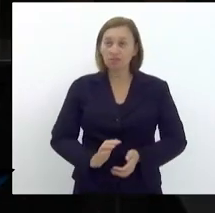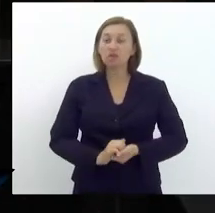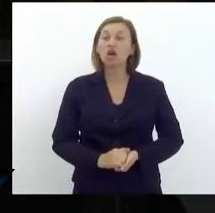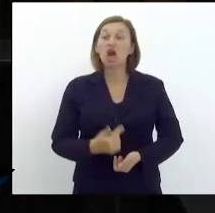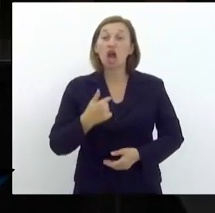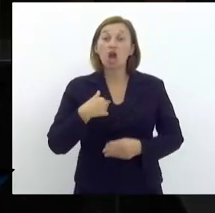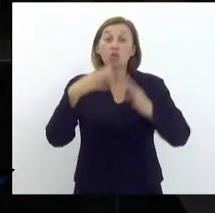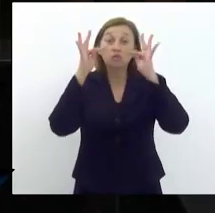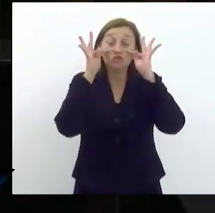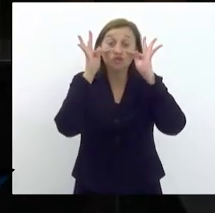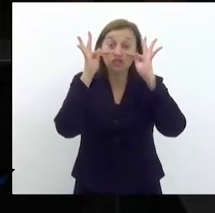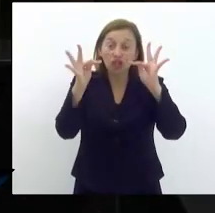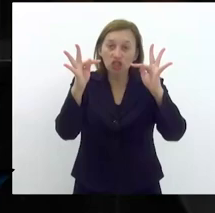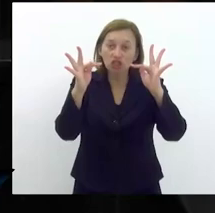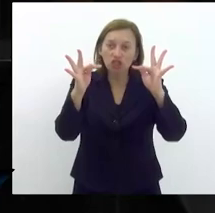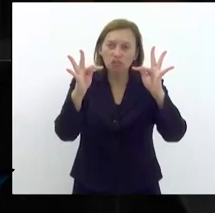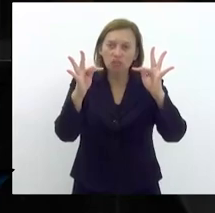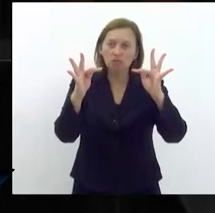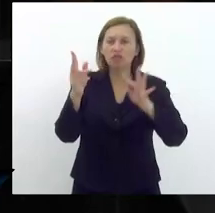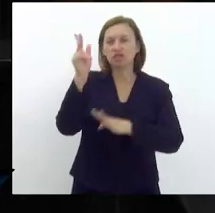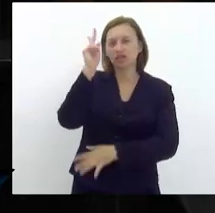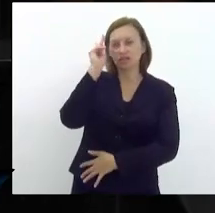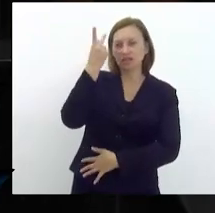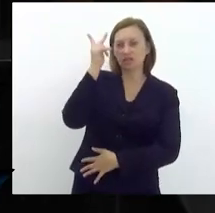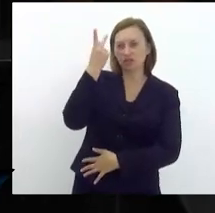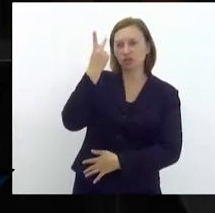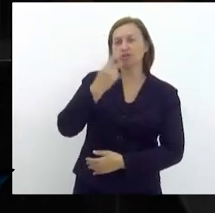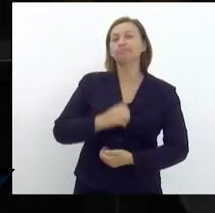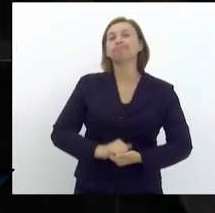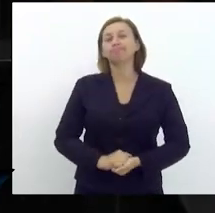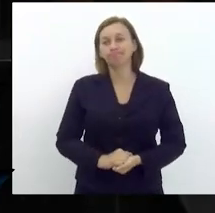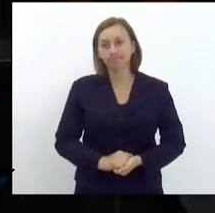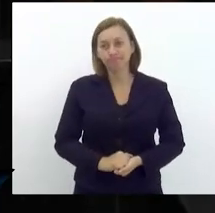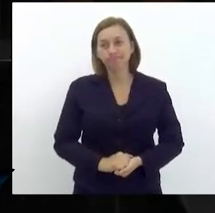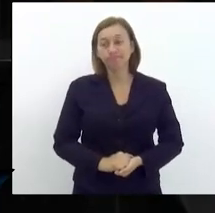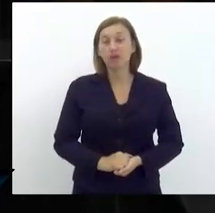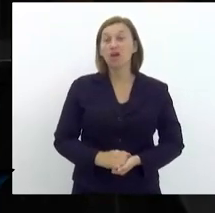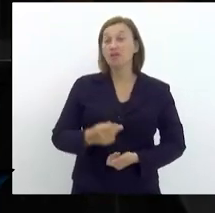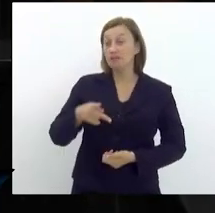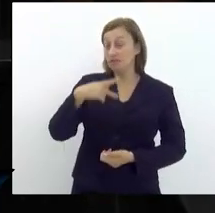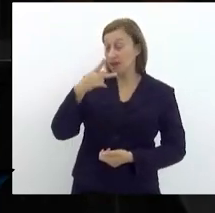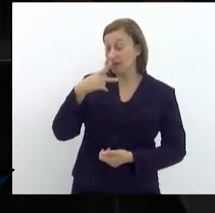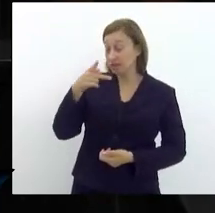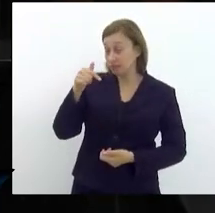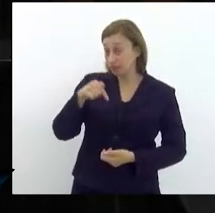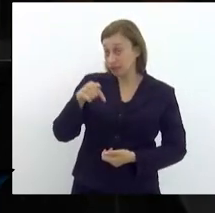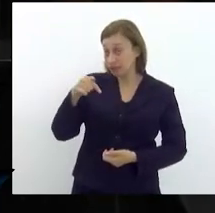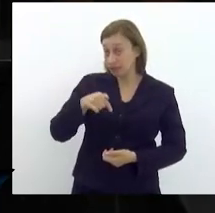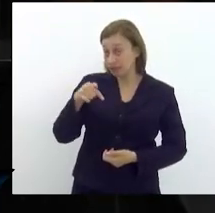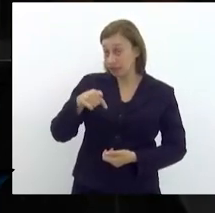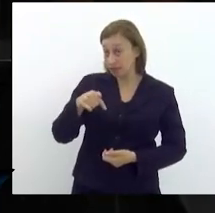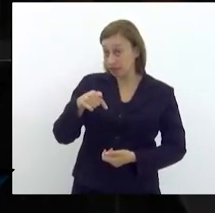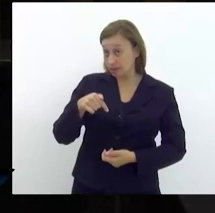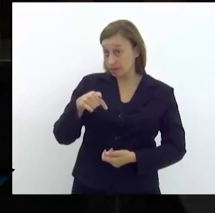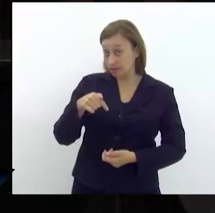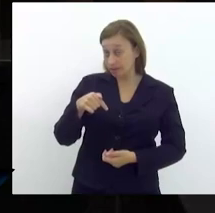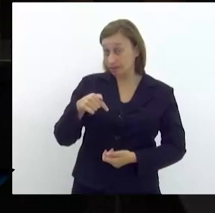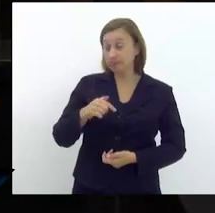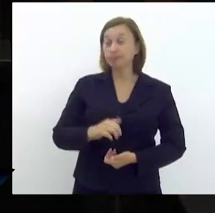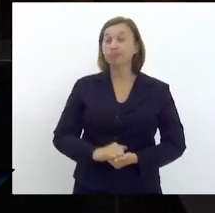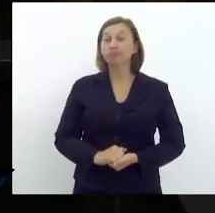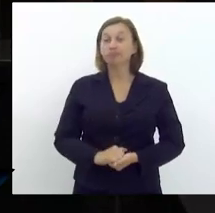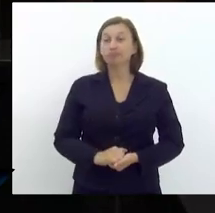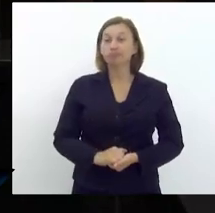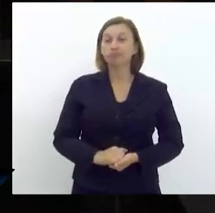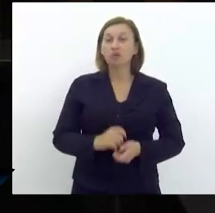testemunha ocular da história reproduzindo aqui a máxima do nosso antigo